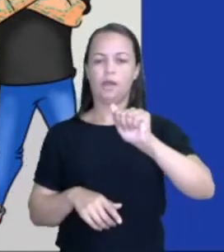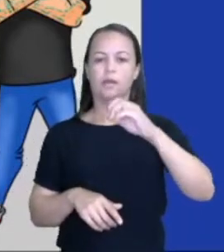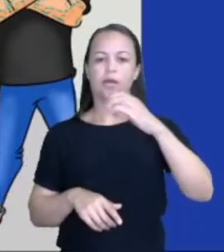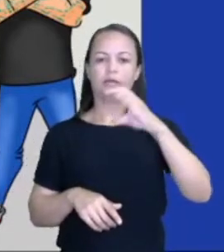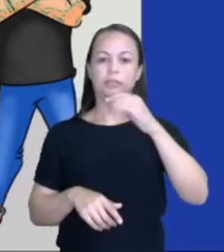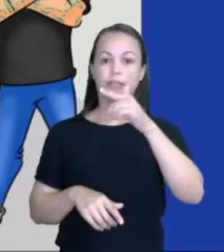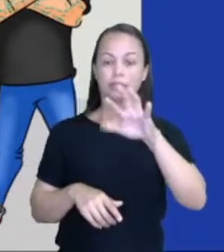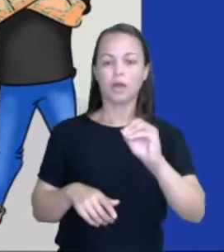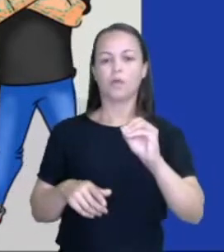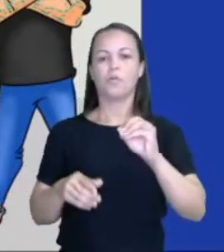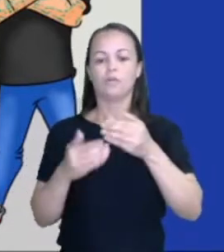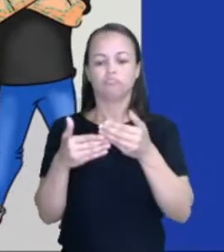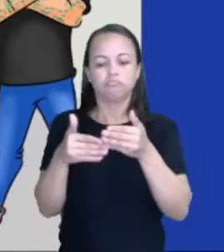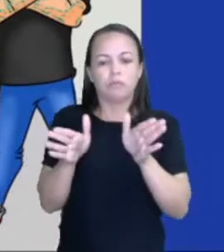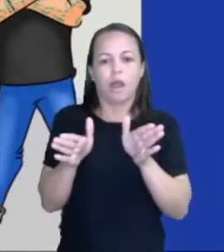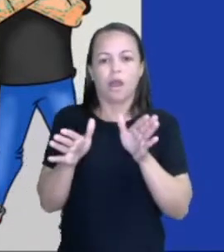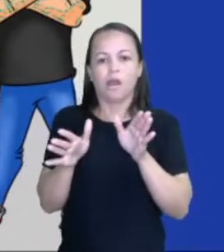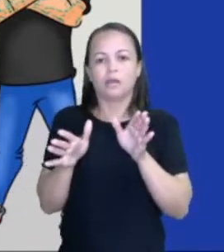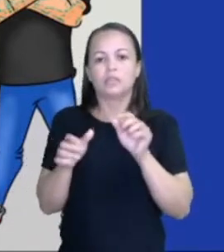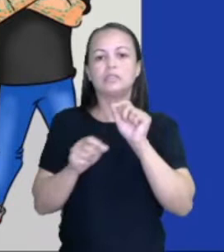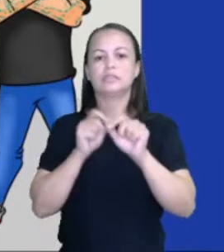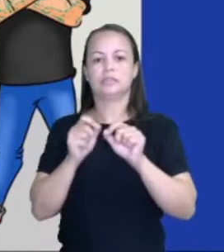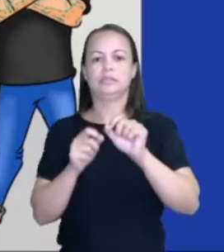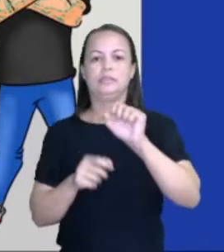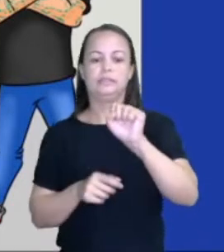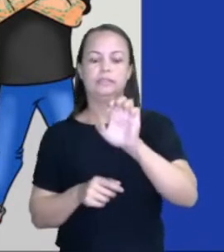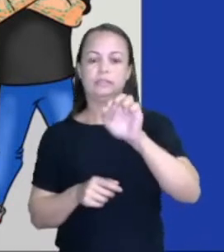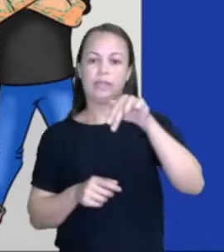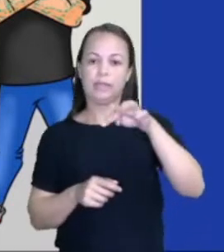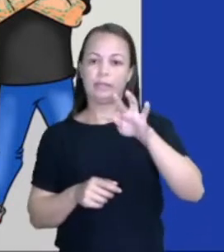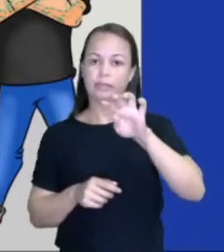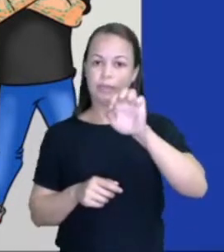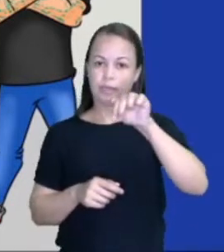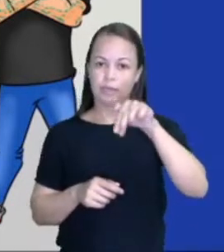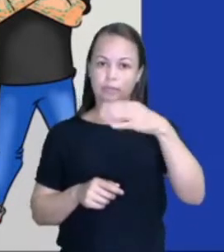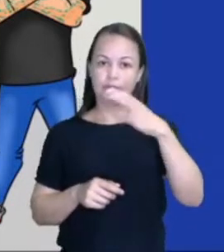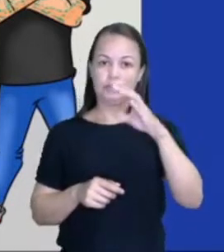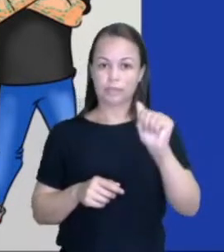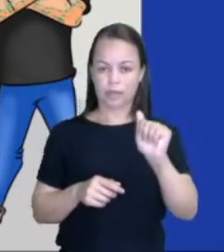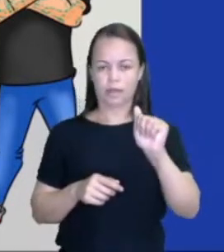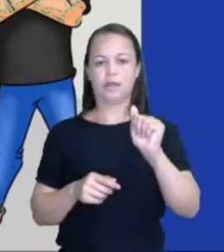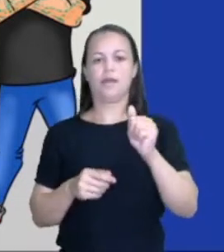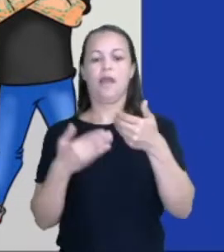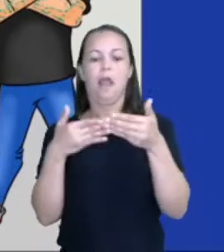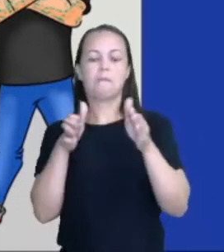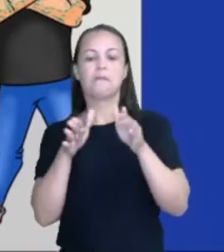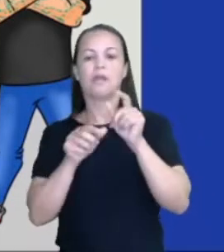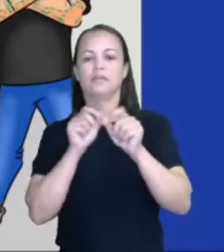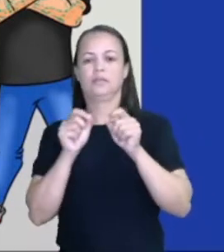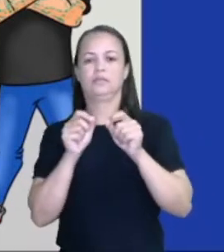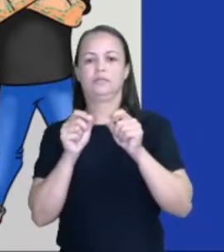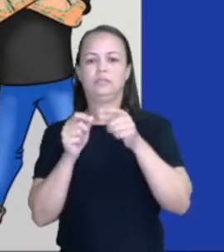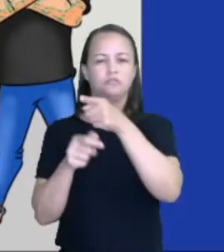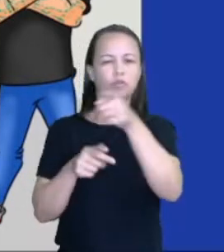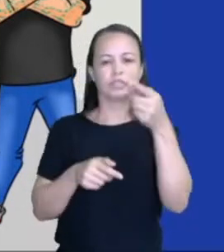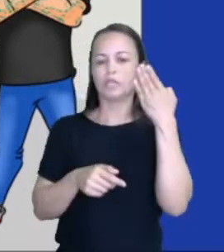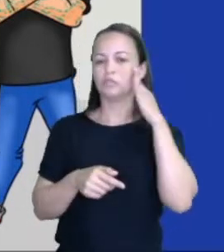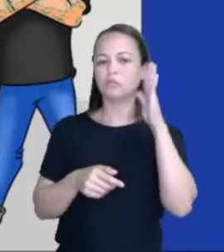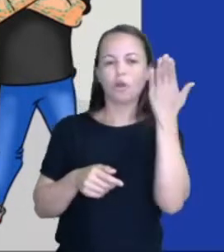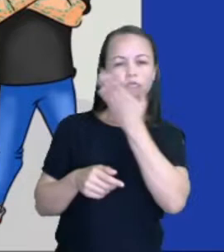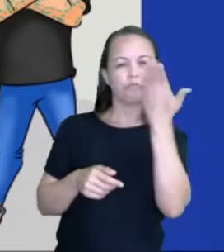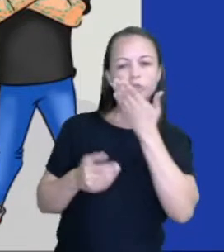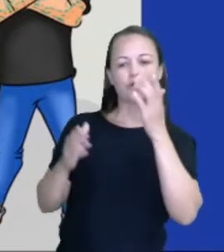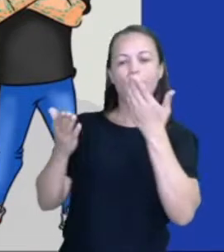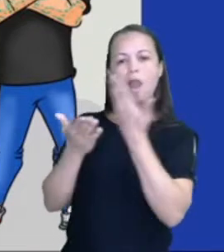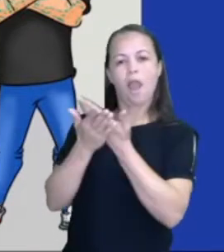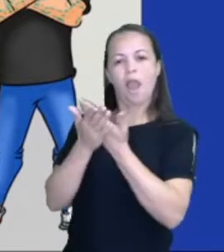aberta. A gente viu na aula passada o que é sentença aberta. Não viu a aula? Volta aí, vai lá para o vídeo anterior